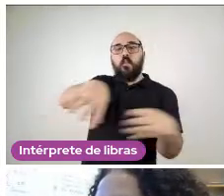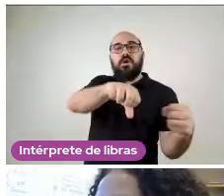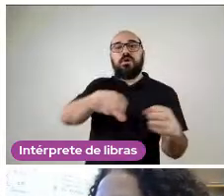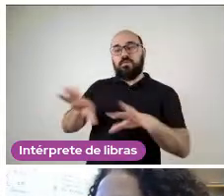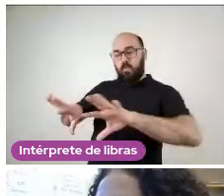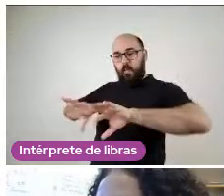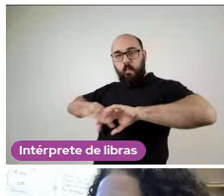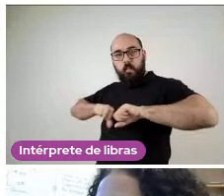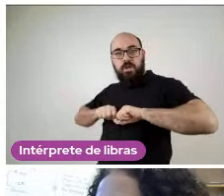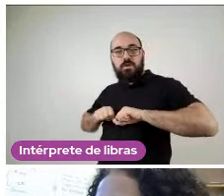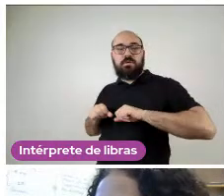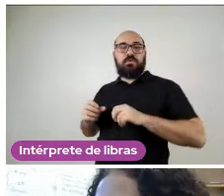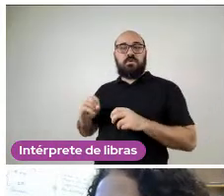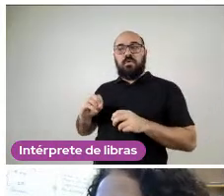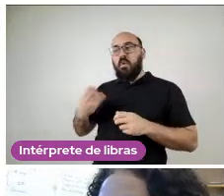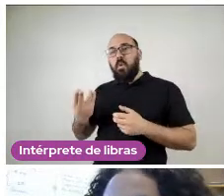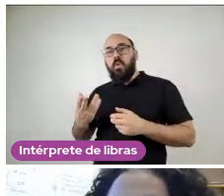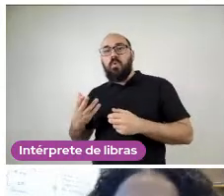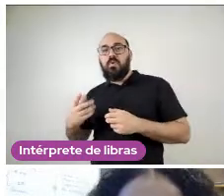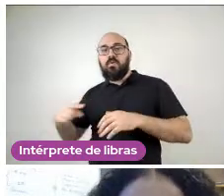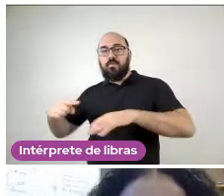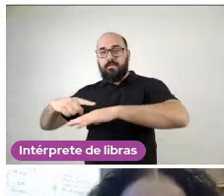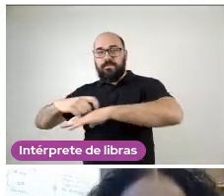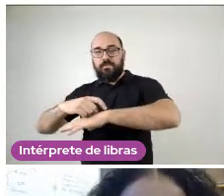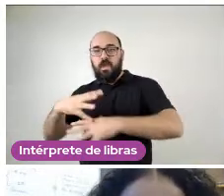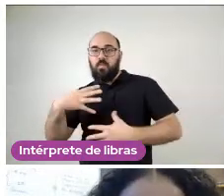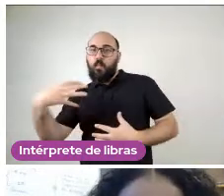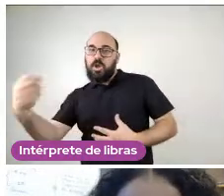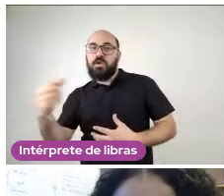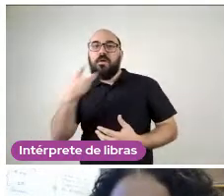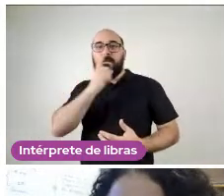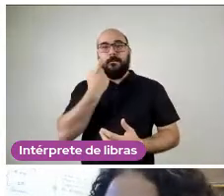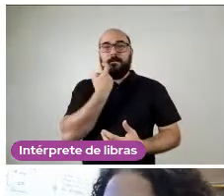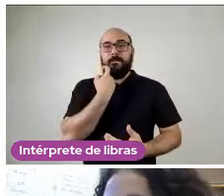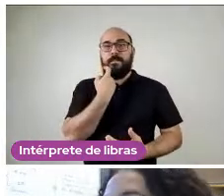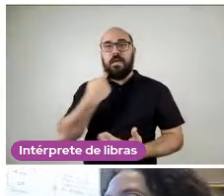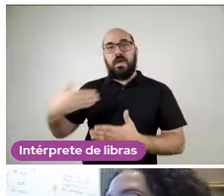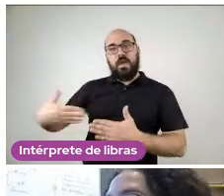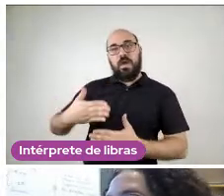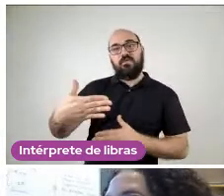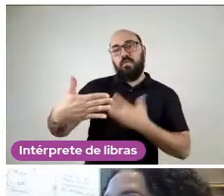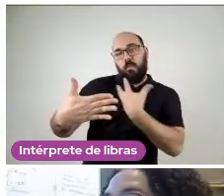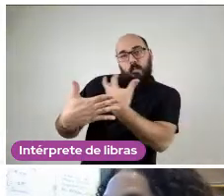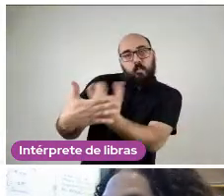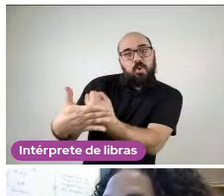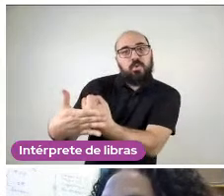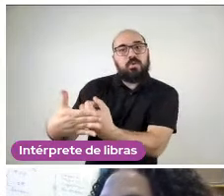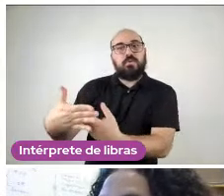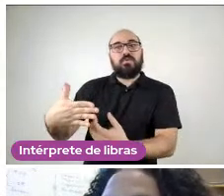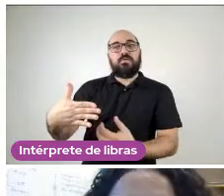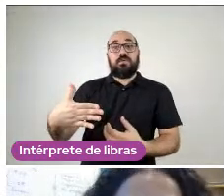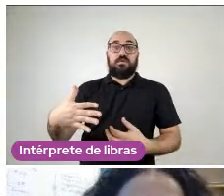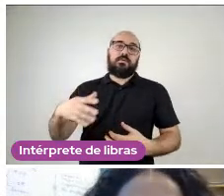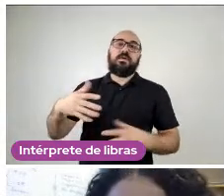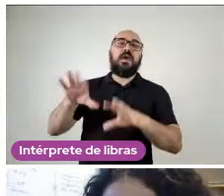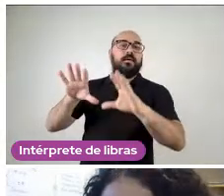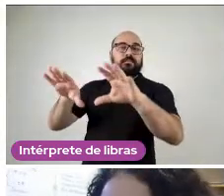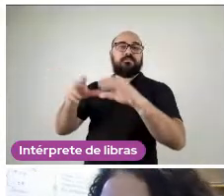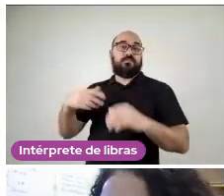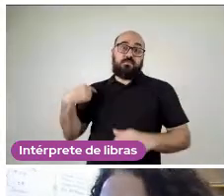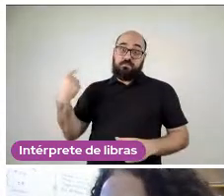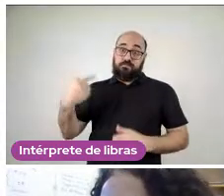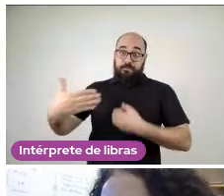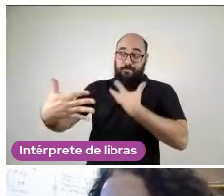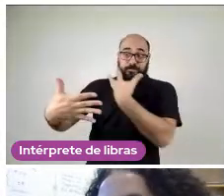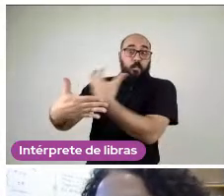longo das teias tróficas, né? Das cadeias tróficas. E podem chegar nos seres humanos,